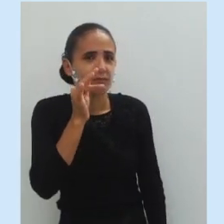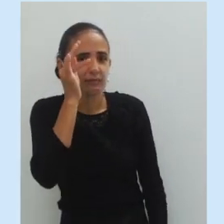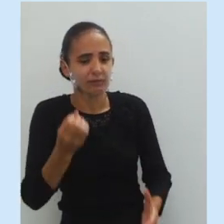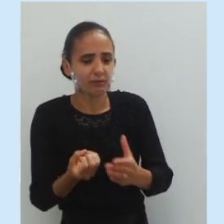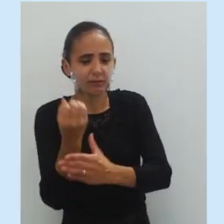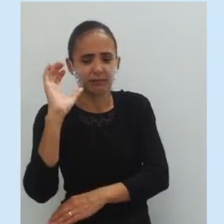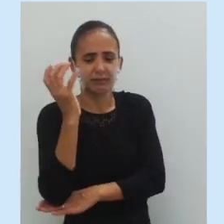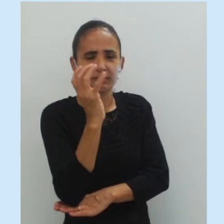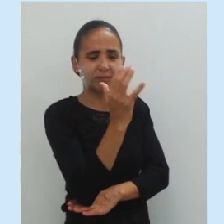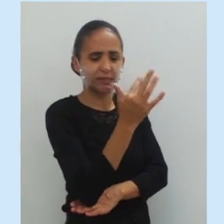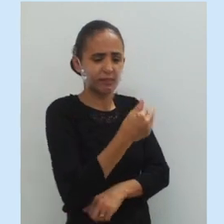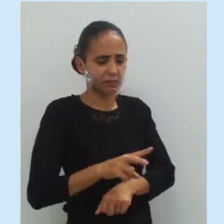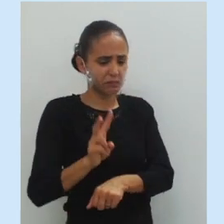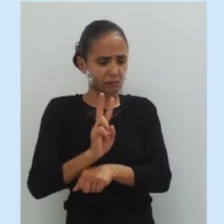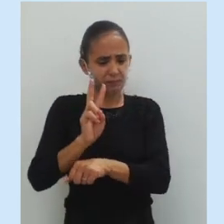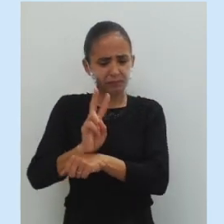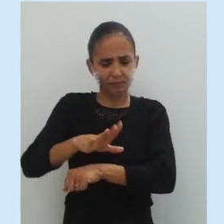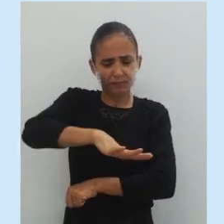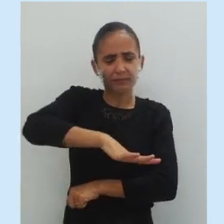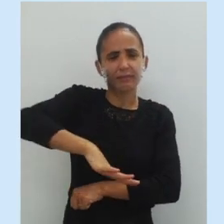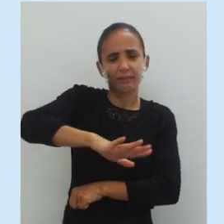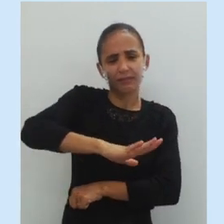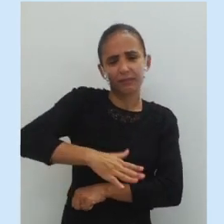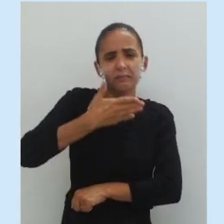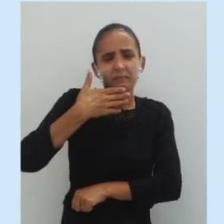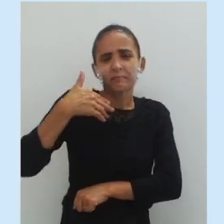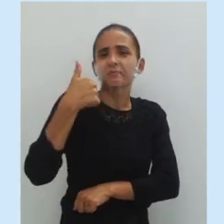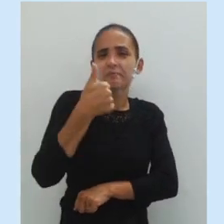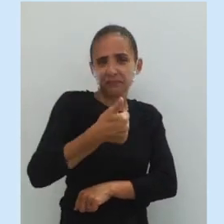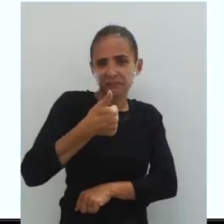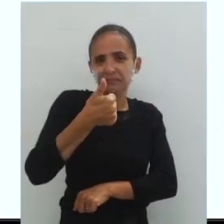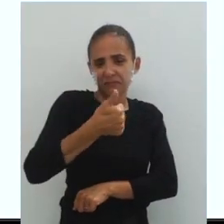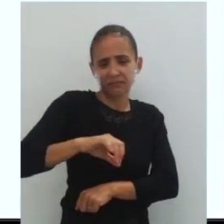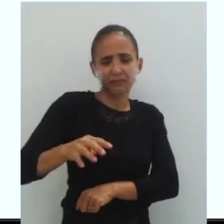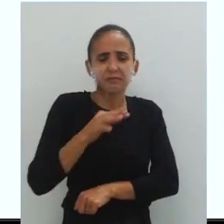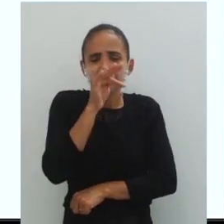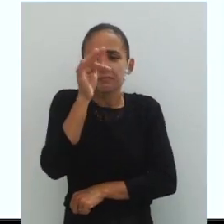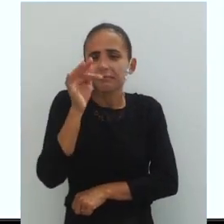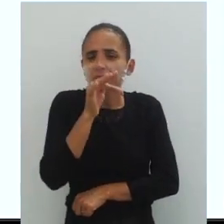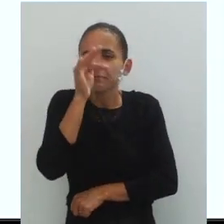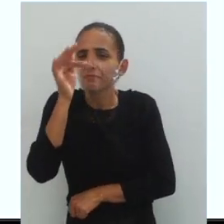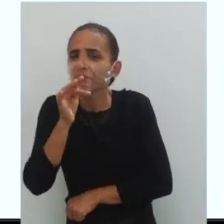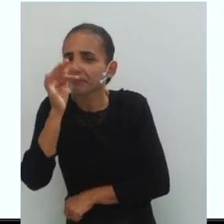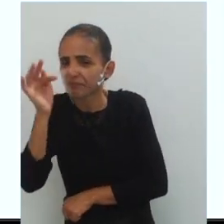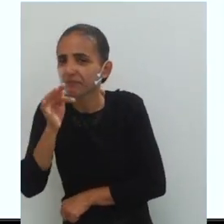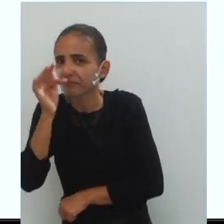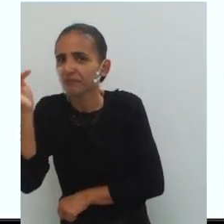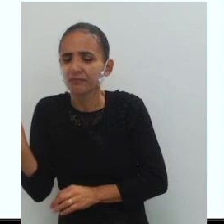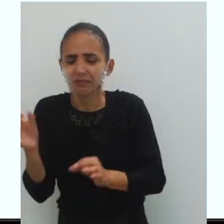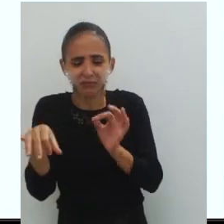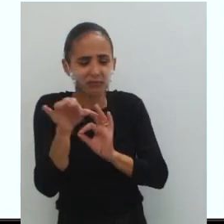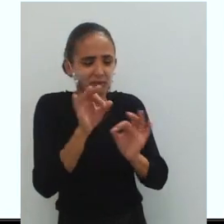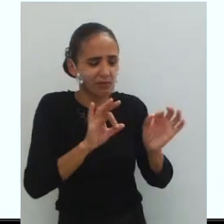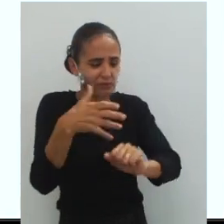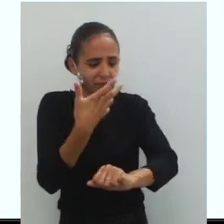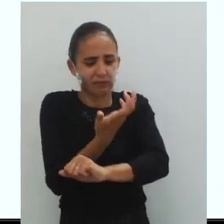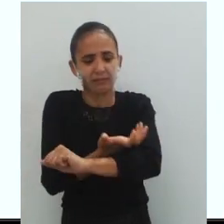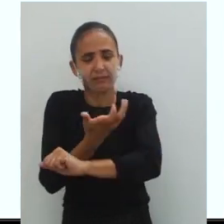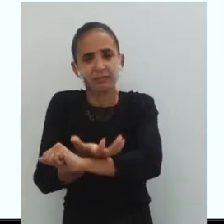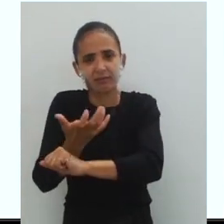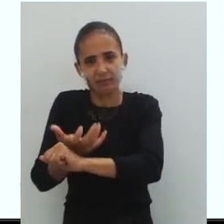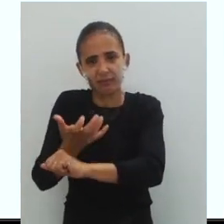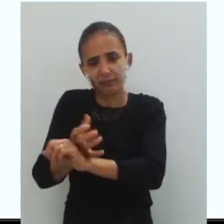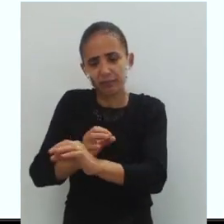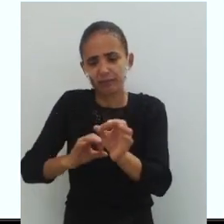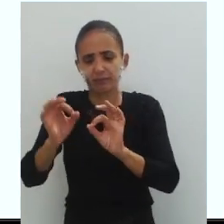Ele está tornando aquele meio ambiente muito melhor, com flores, né? Tendo ali um destaque para a